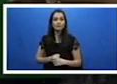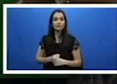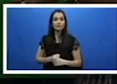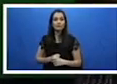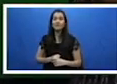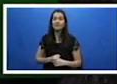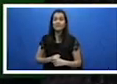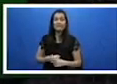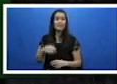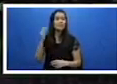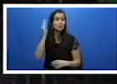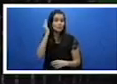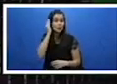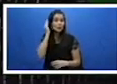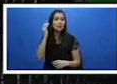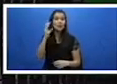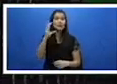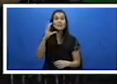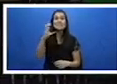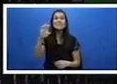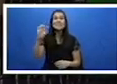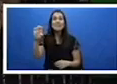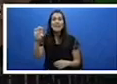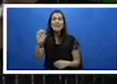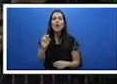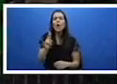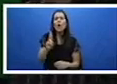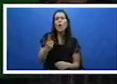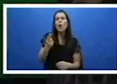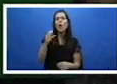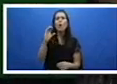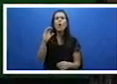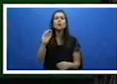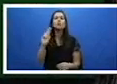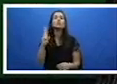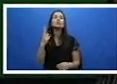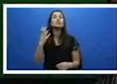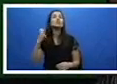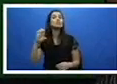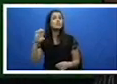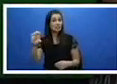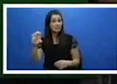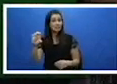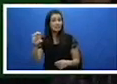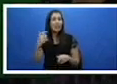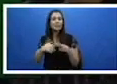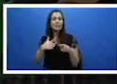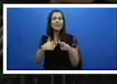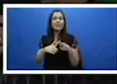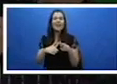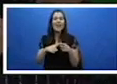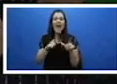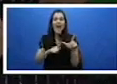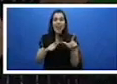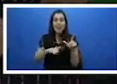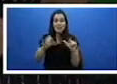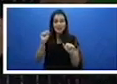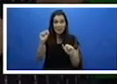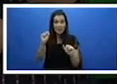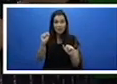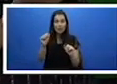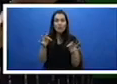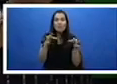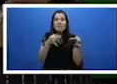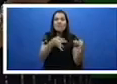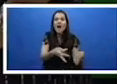Ah, tem som de C, né? O X, né? Porque a letra S está em final de